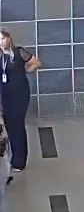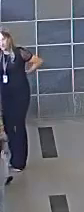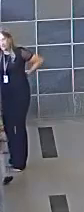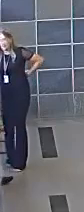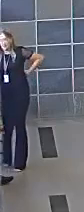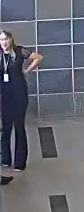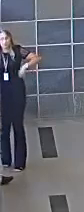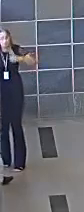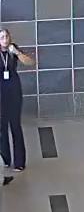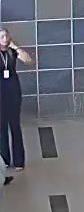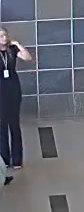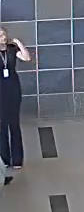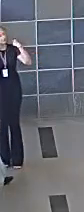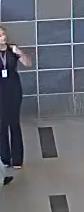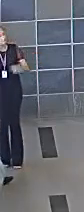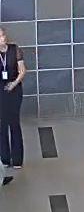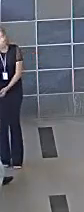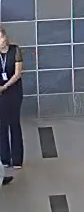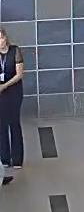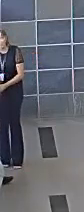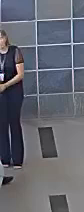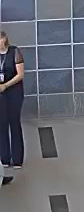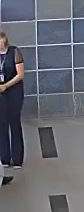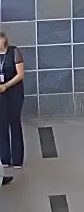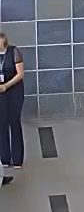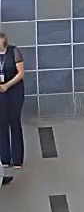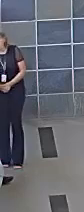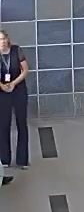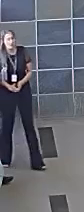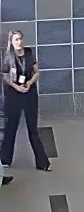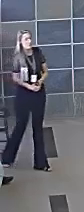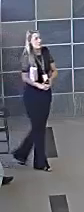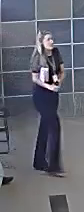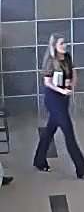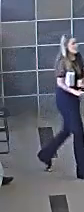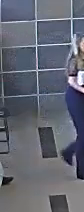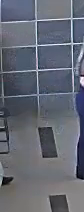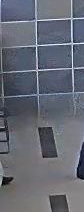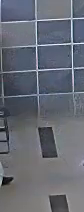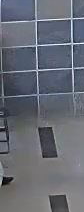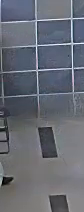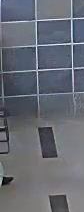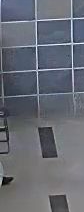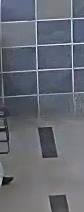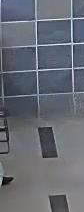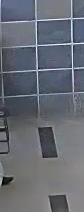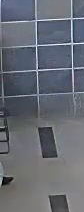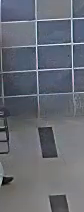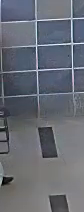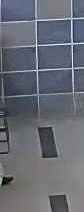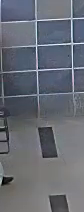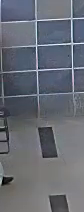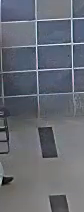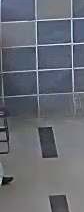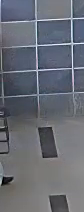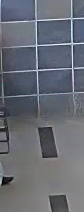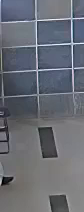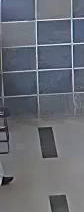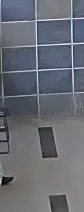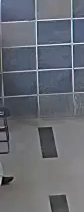área social, ali tem médico para avaliar se a pessoa, o grau da deficiência, se realmente ele precisa. Não é